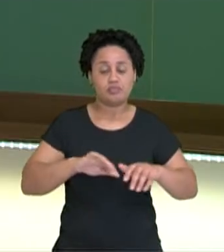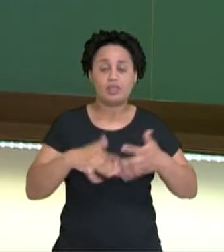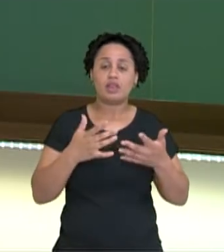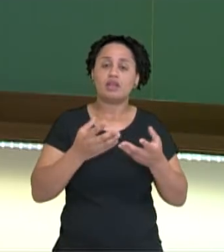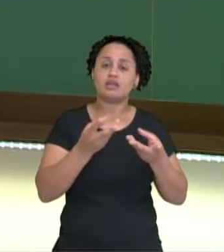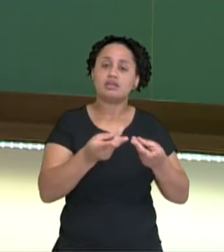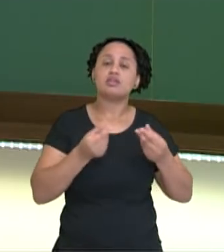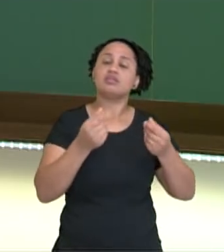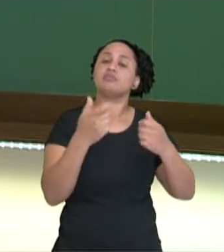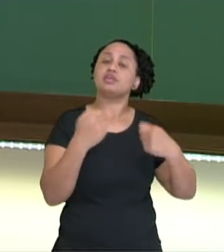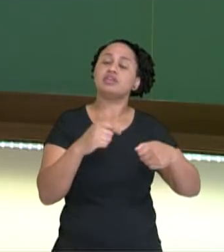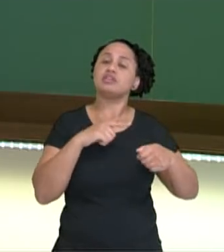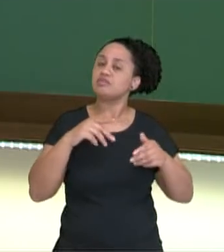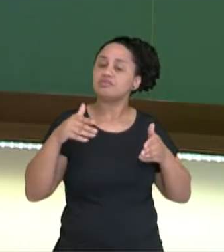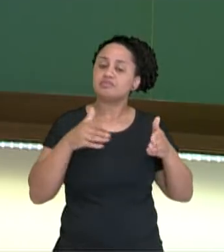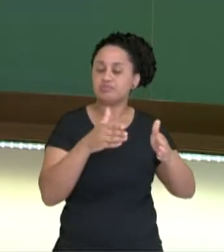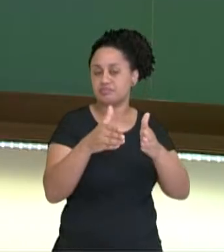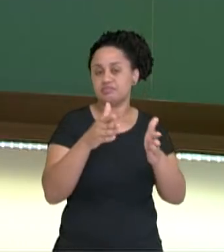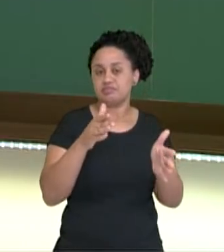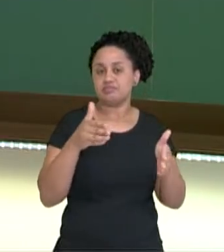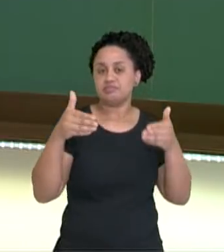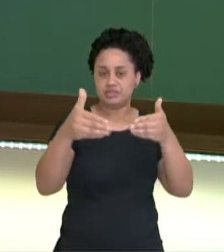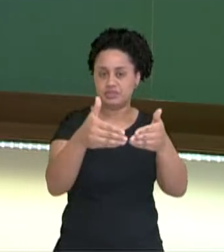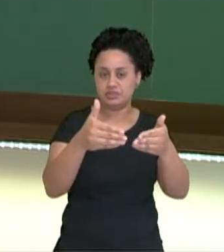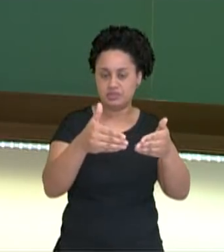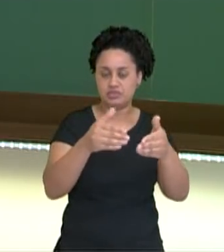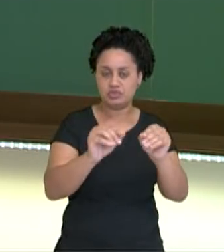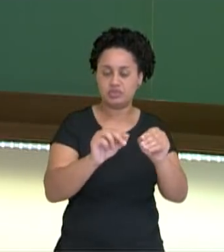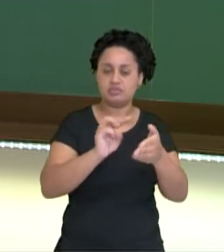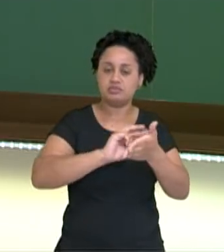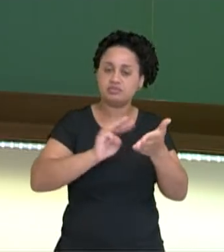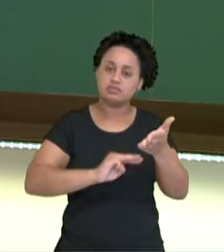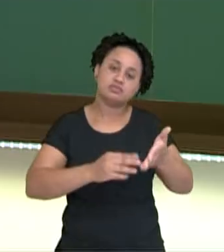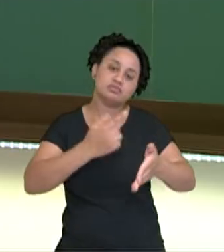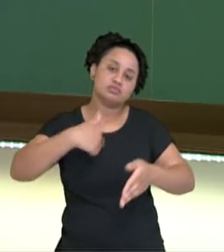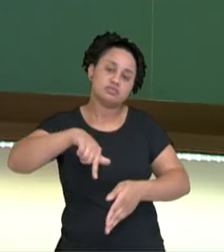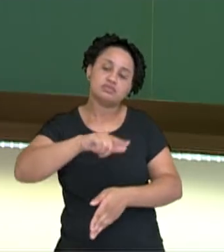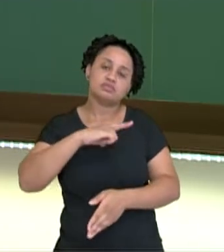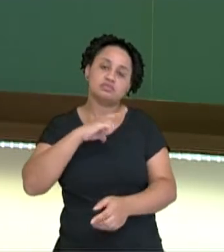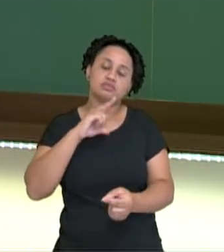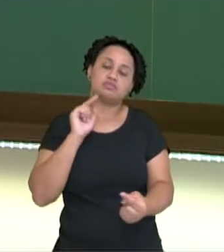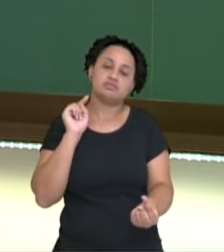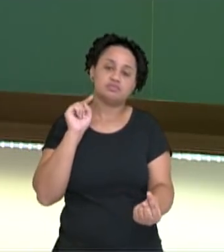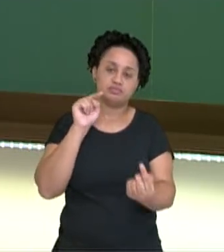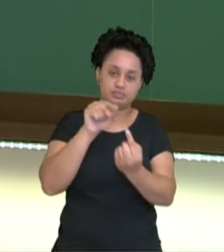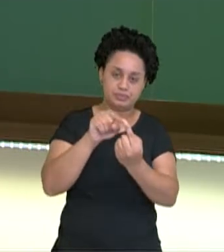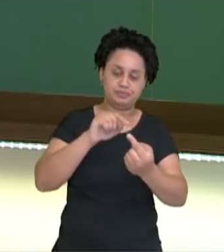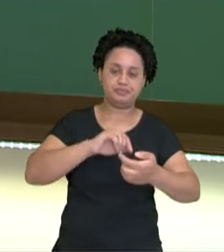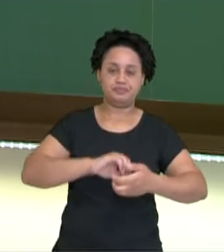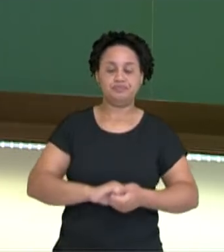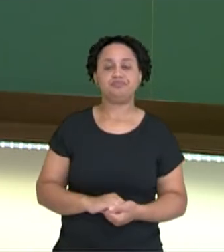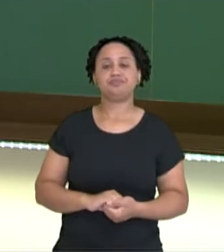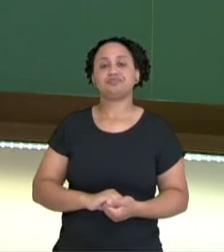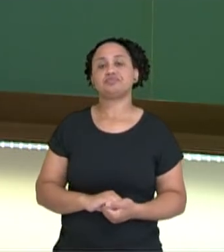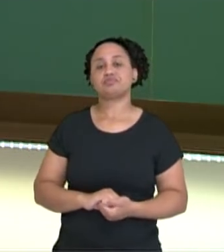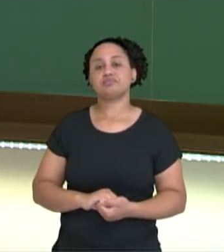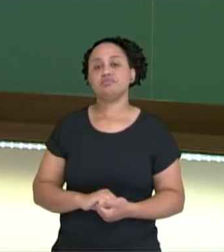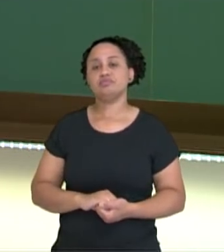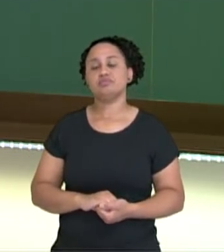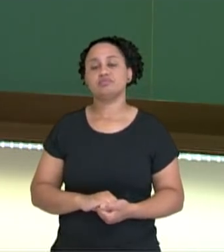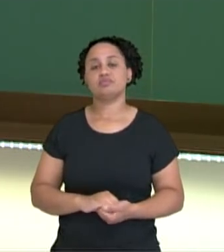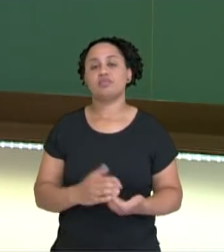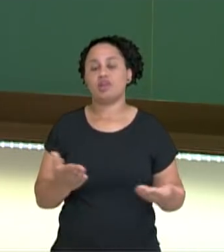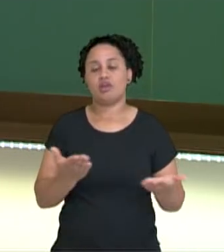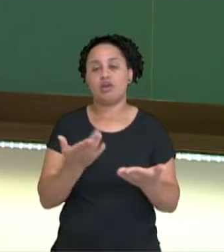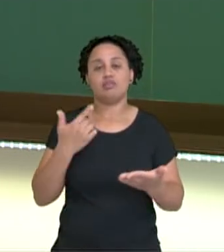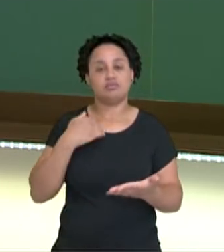caminho próprio para isso. Esse caminho são, né, os métodos ao qual a gente vai atingir nosso objetivo. Tá certo? Vamos então